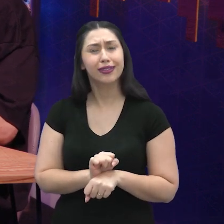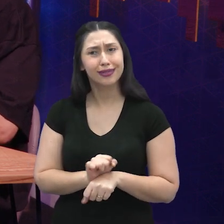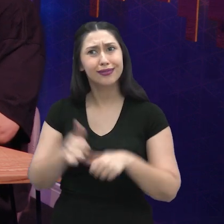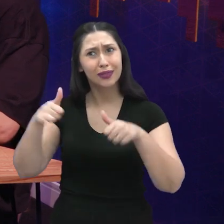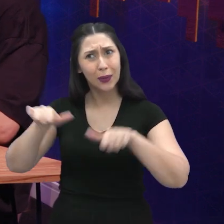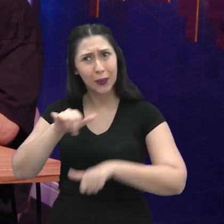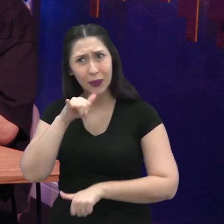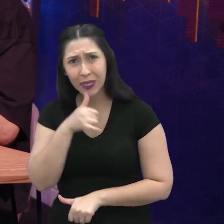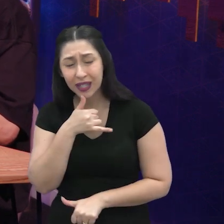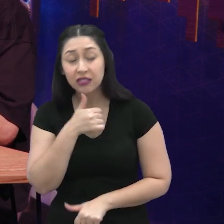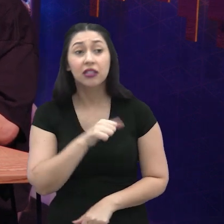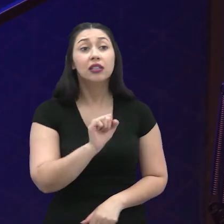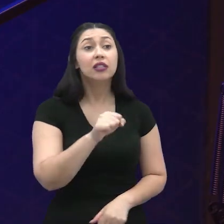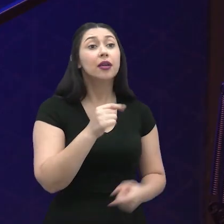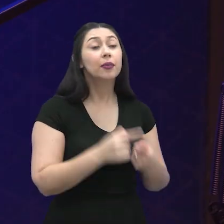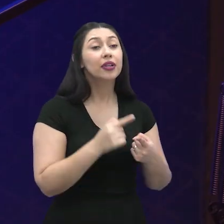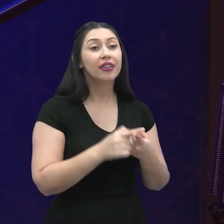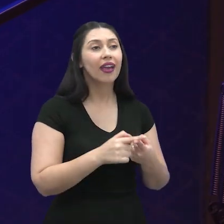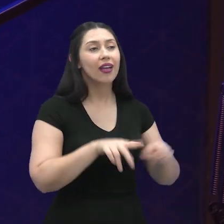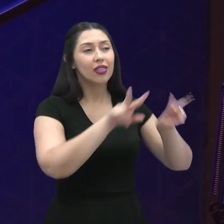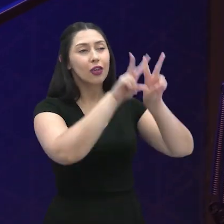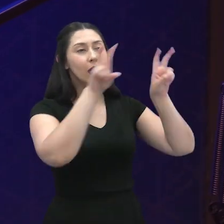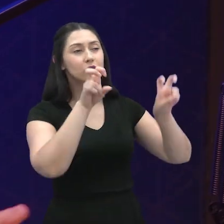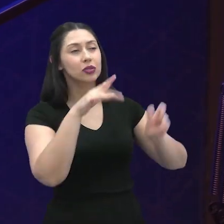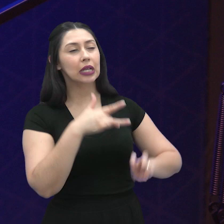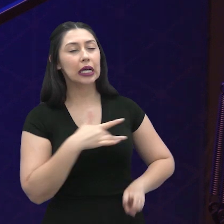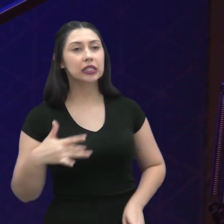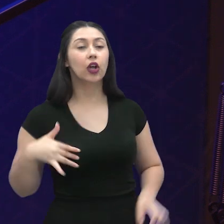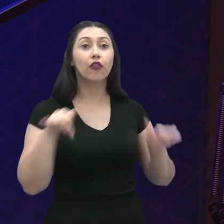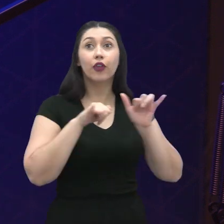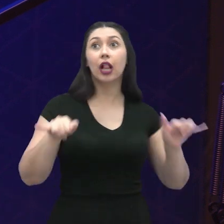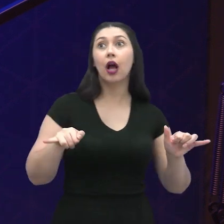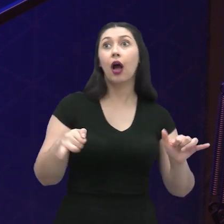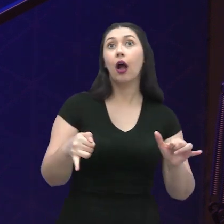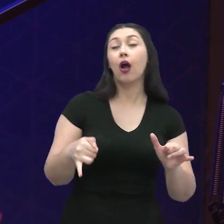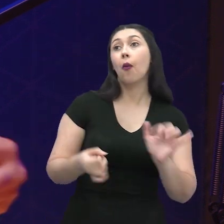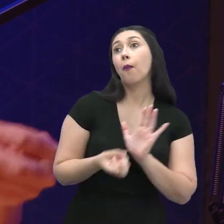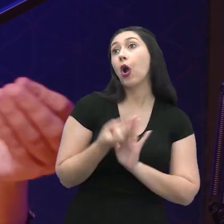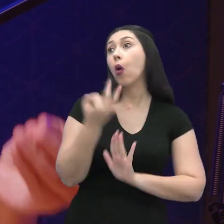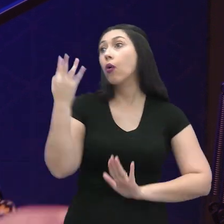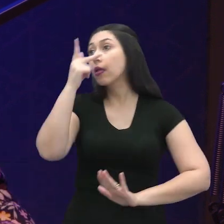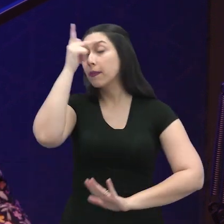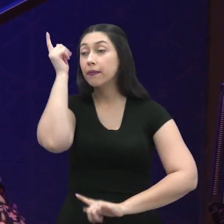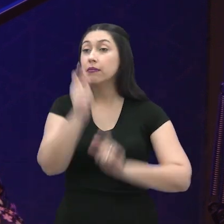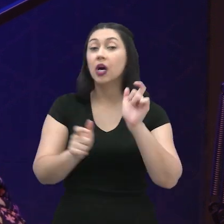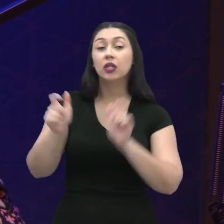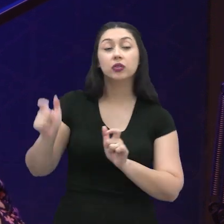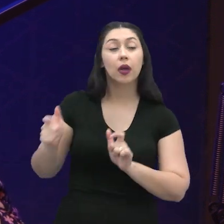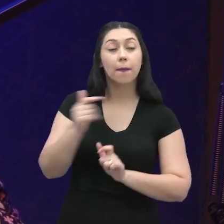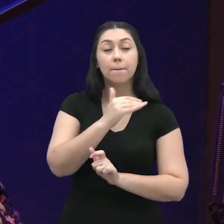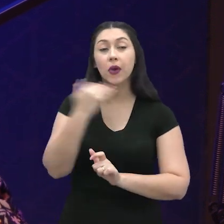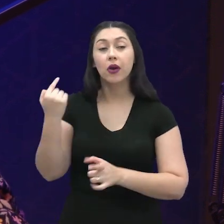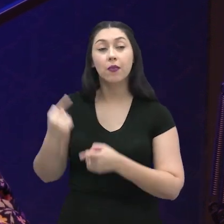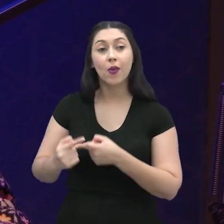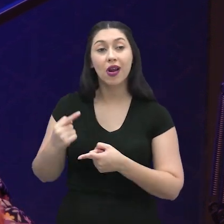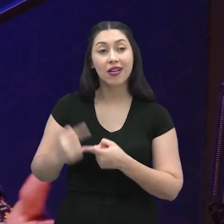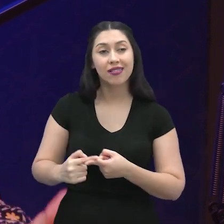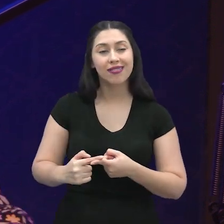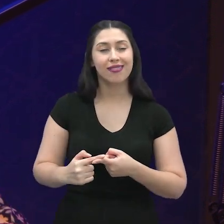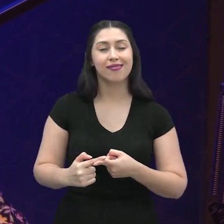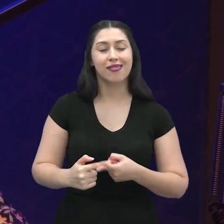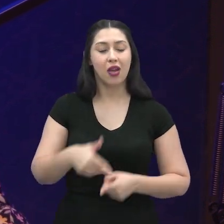legal, sabe? Exatamente. E daí, geralmente, quando a gente vai falar de saúde, a gente fala, tantas pessoas morreram por conta de